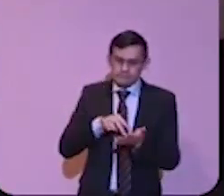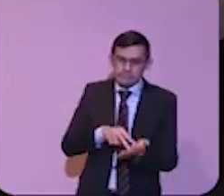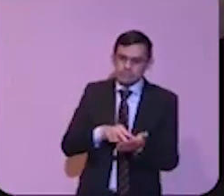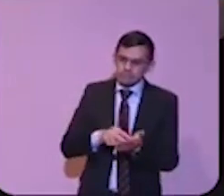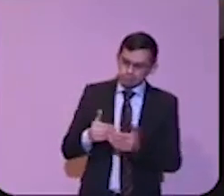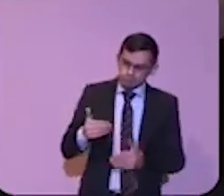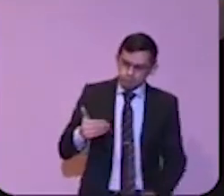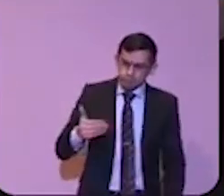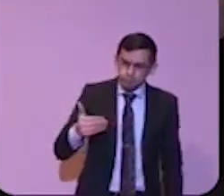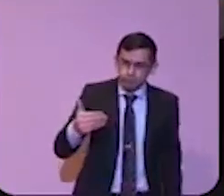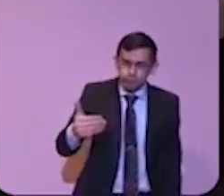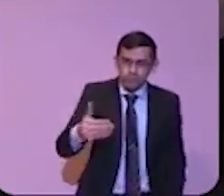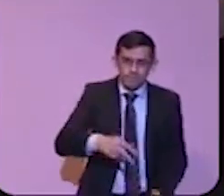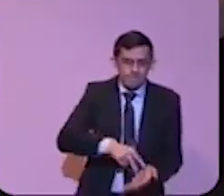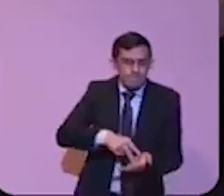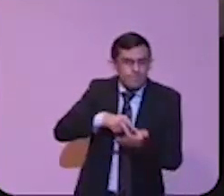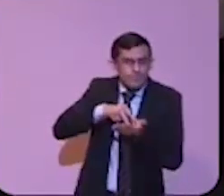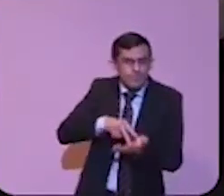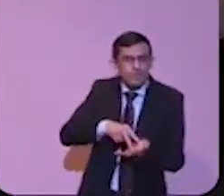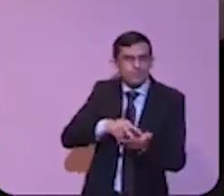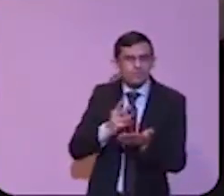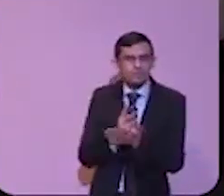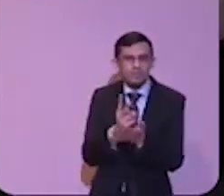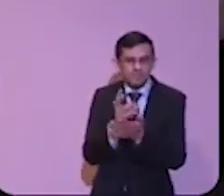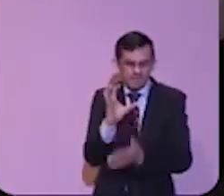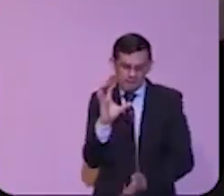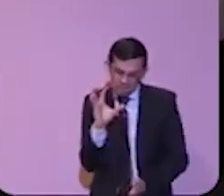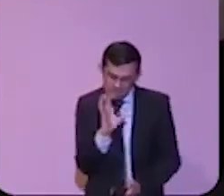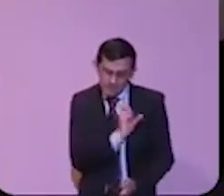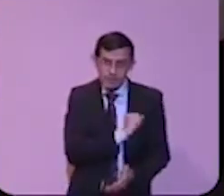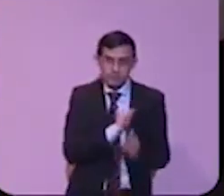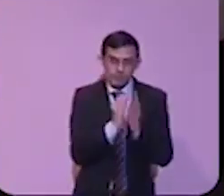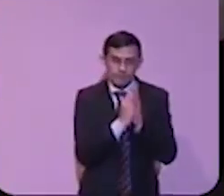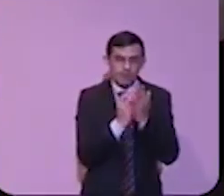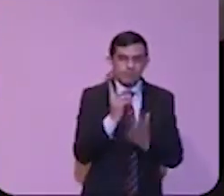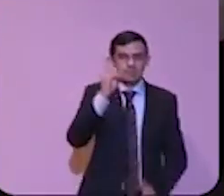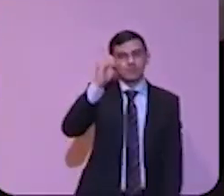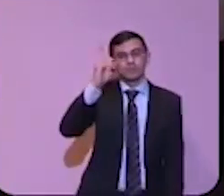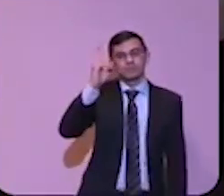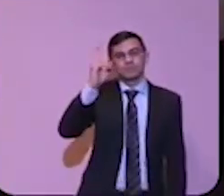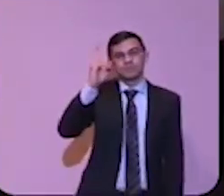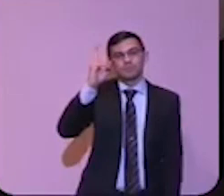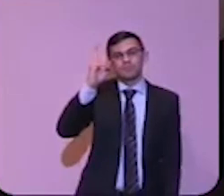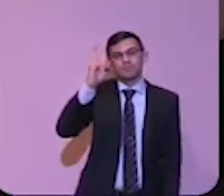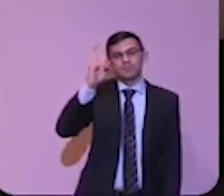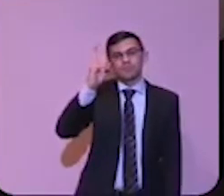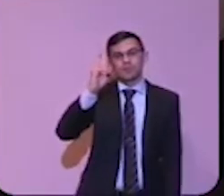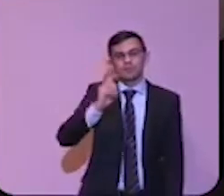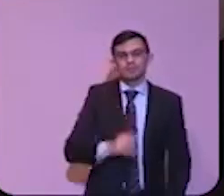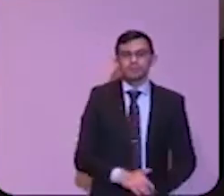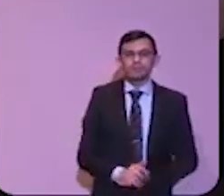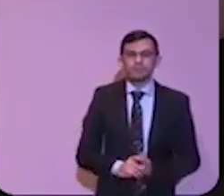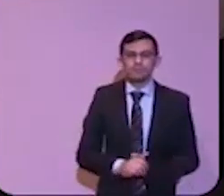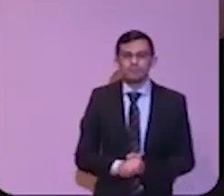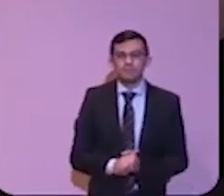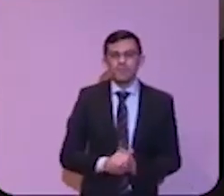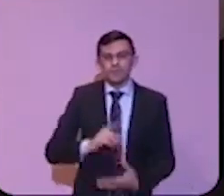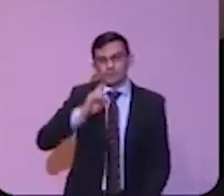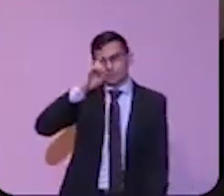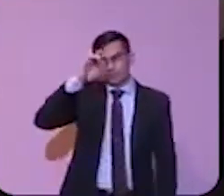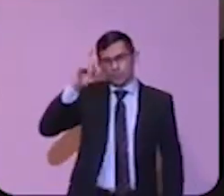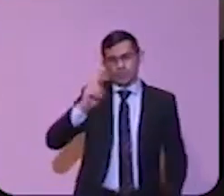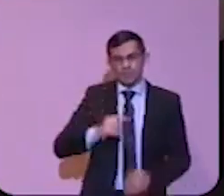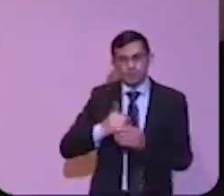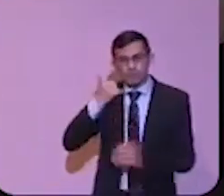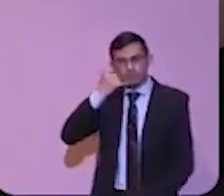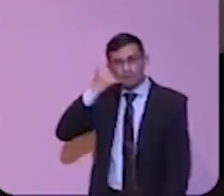Constante, inabalável, amando a palavra de Deus? Outro dia, eu liguei